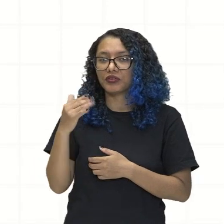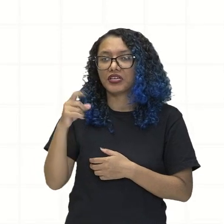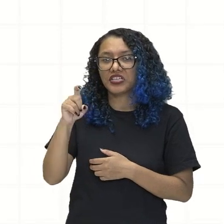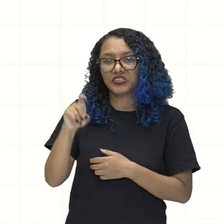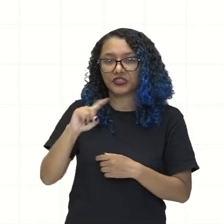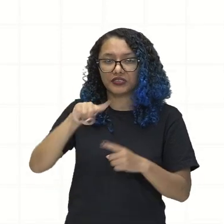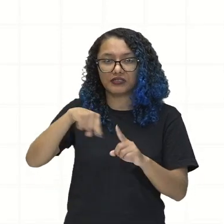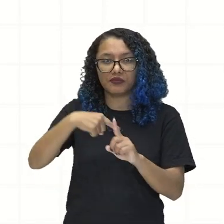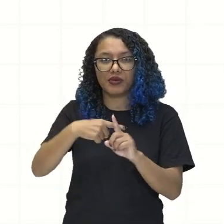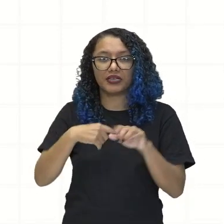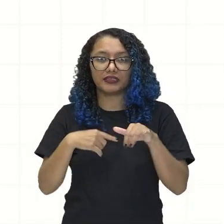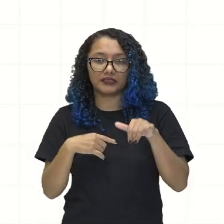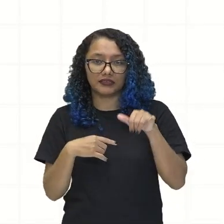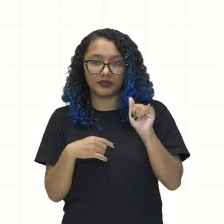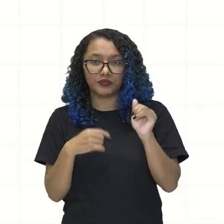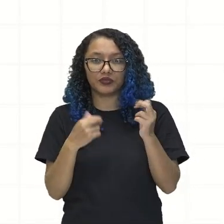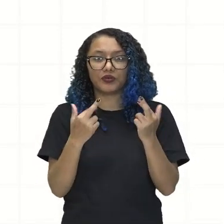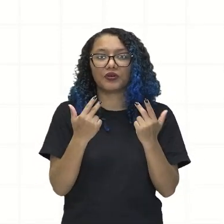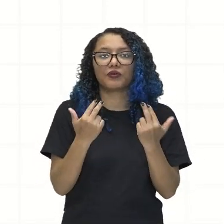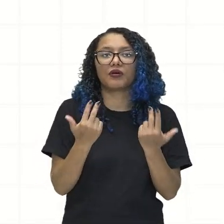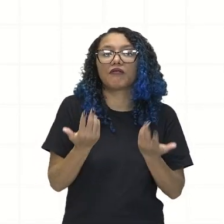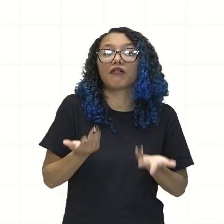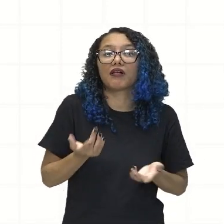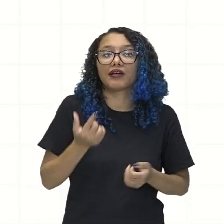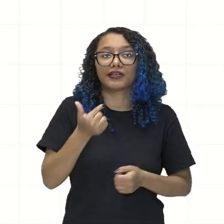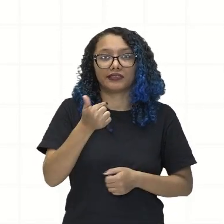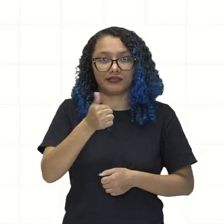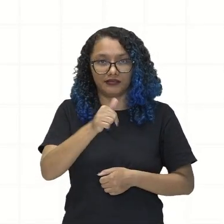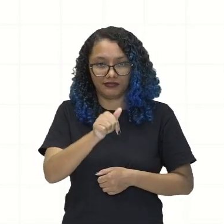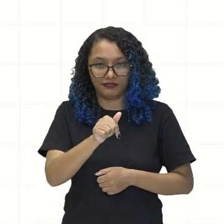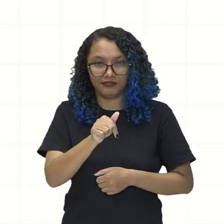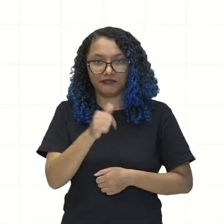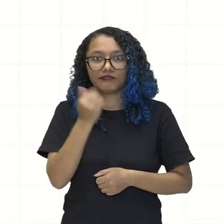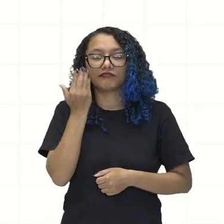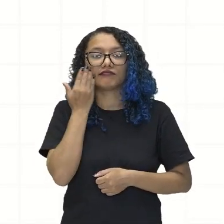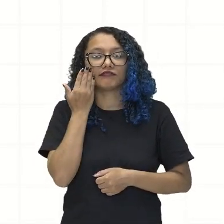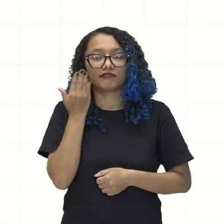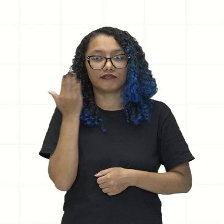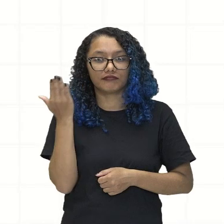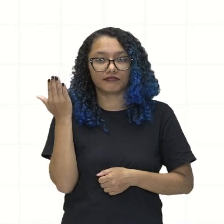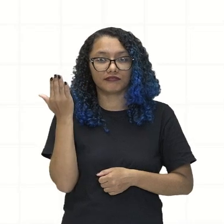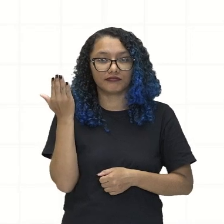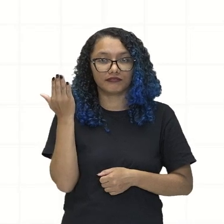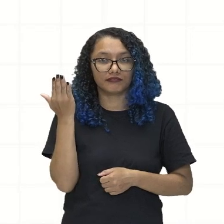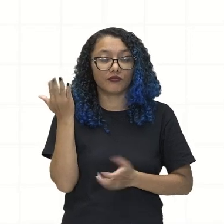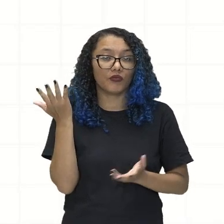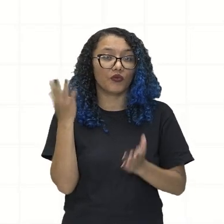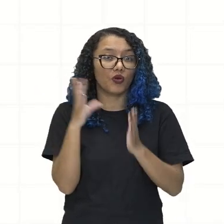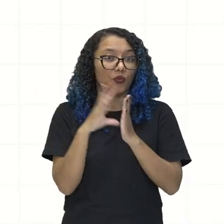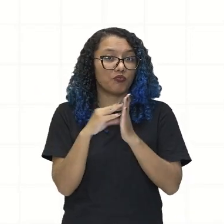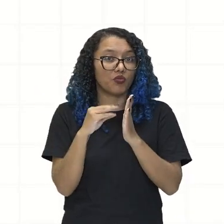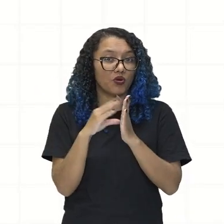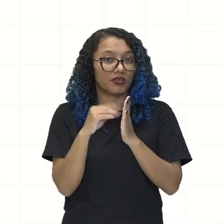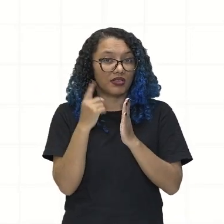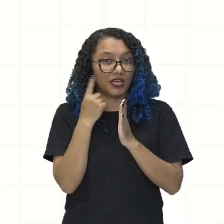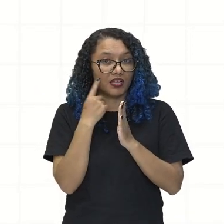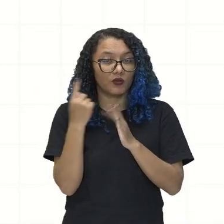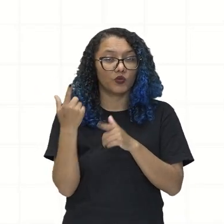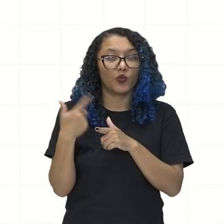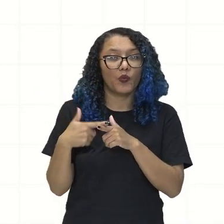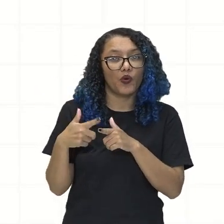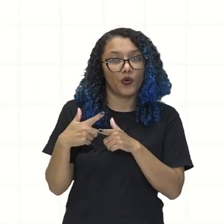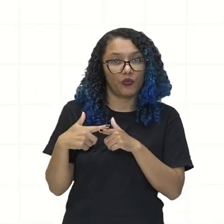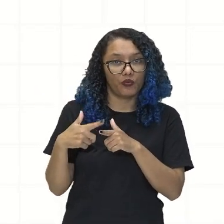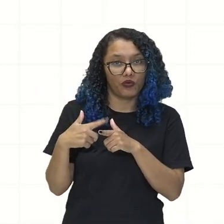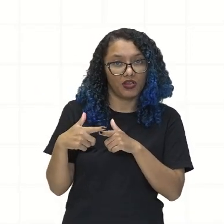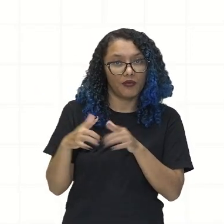a 17. Pronto, olha, aqui está a modelagem dessa situação.